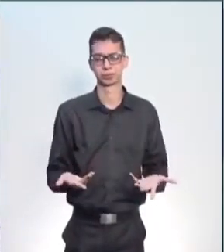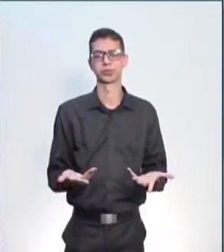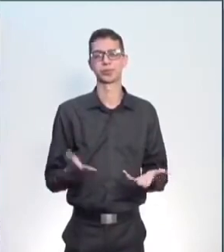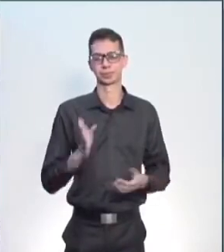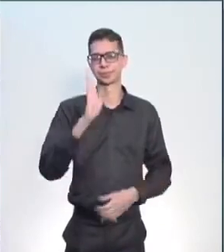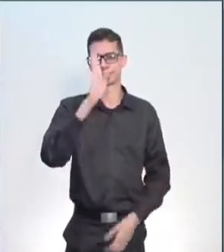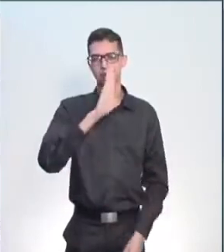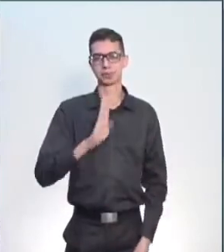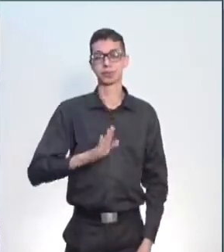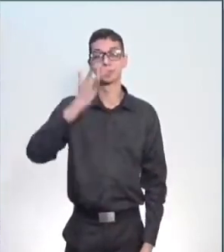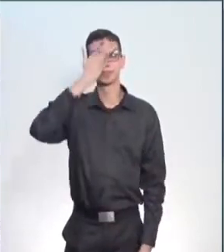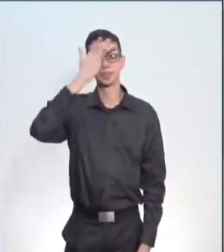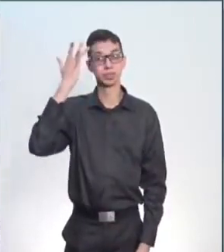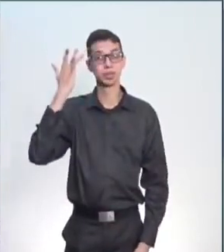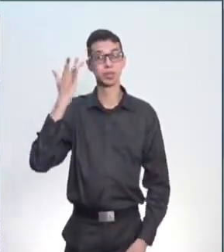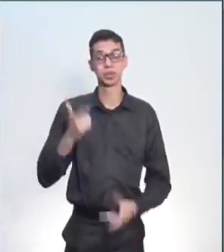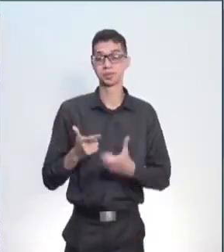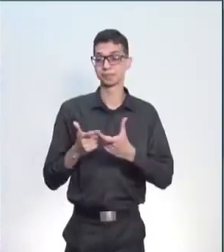foram sendo